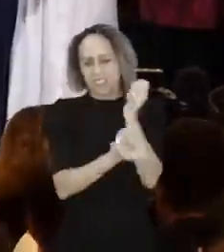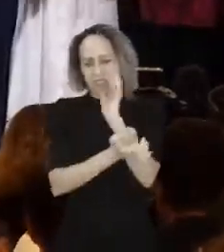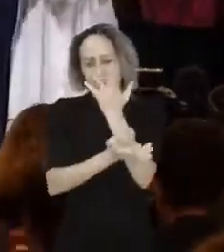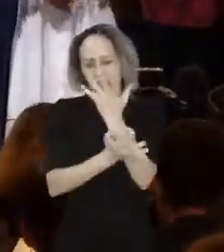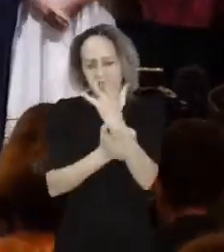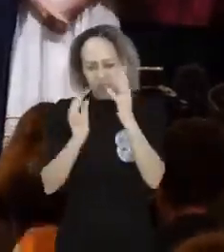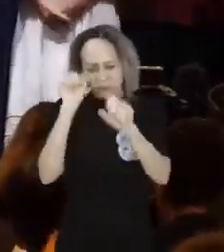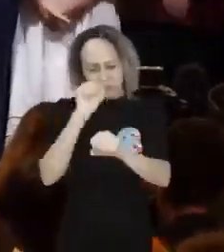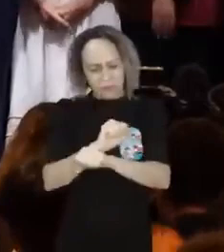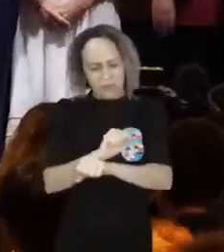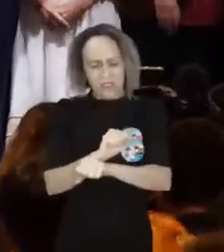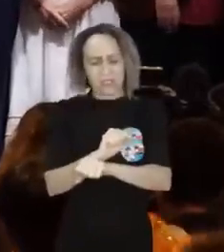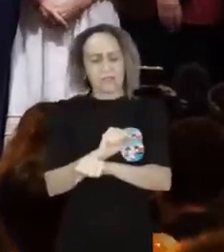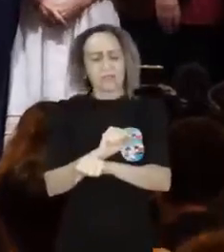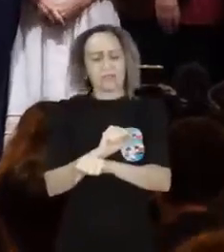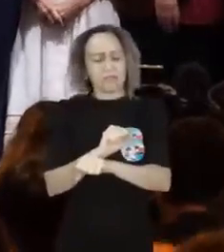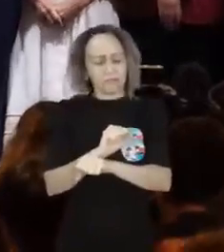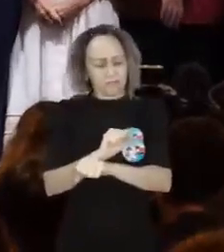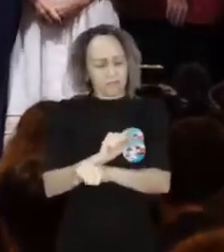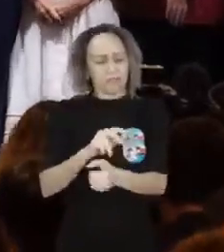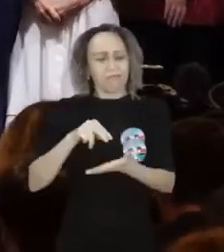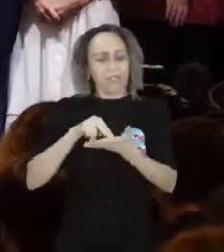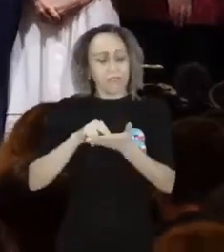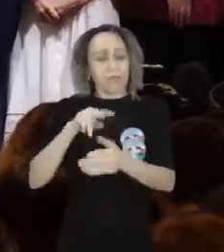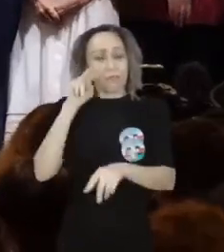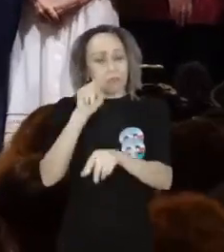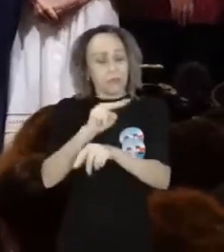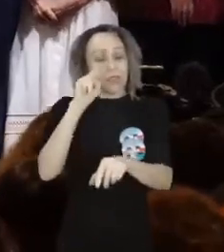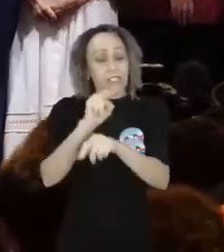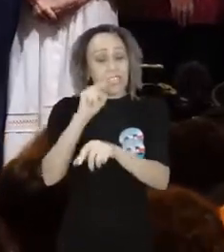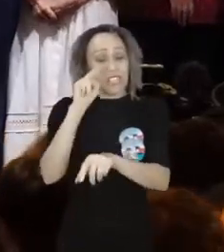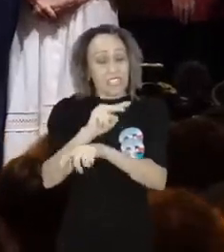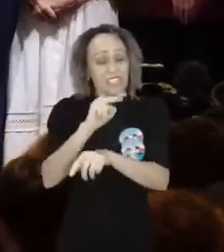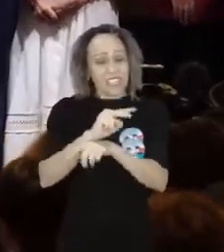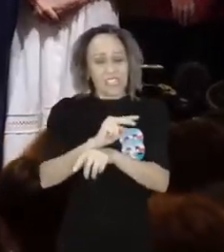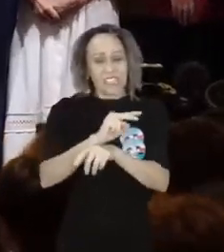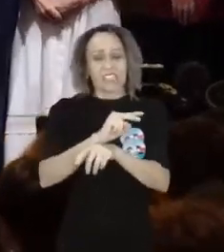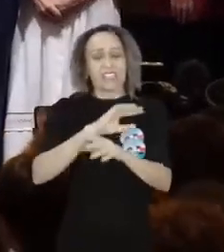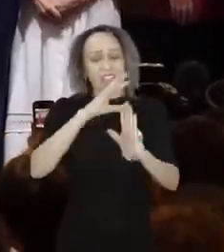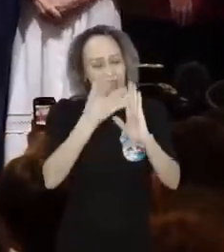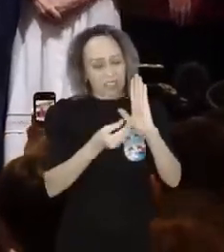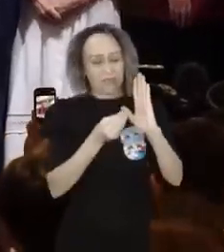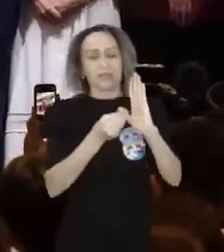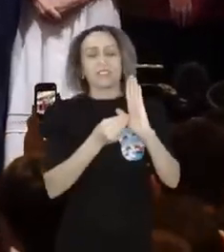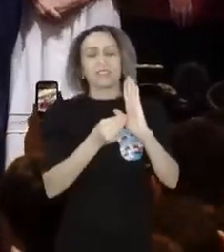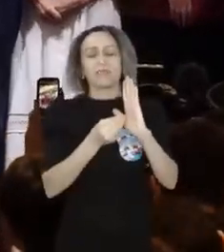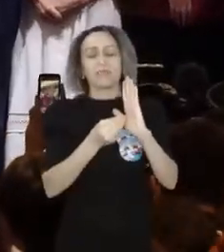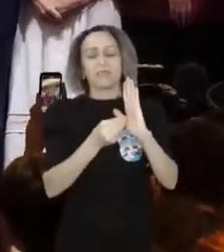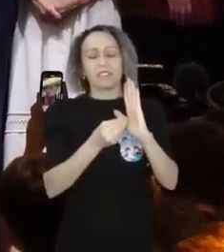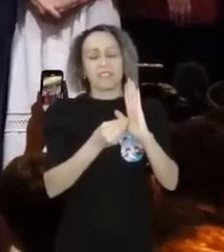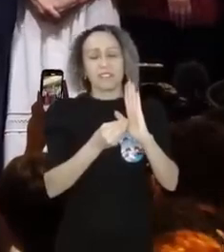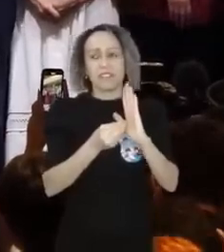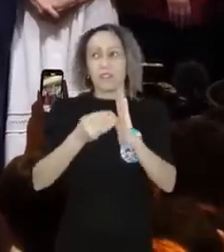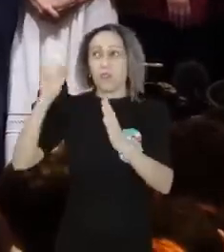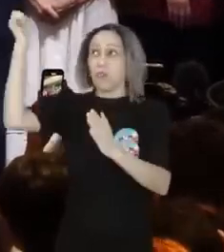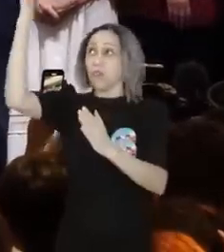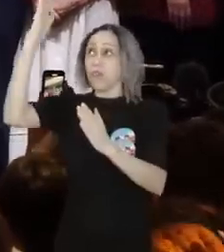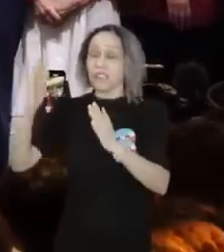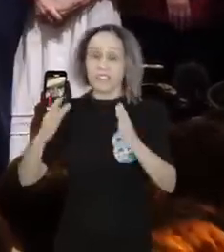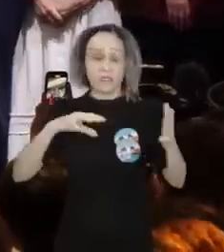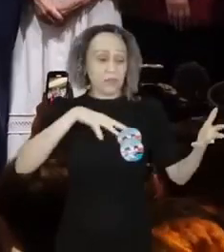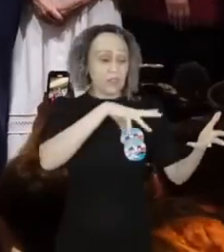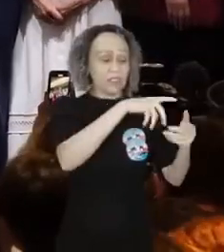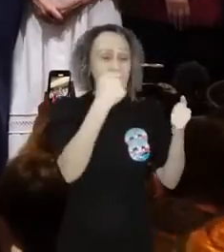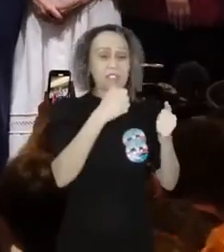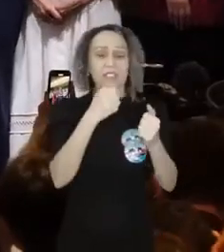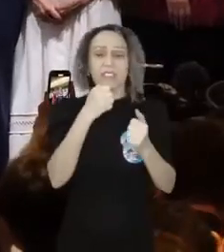O Brasil e o planeta precisam de uma Amazônia viva. Uma árvore em